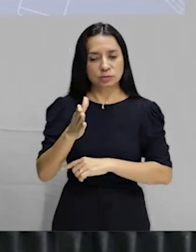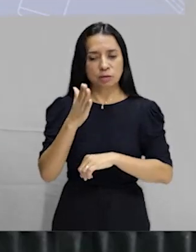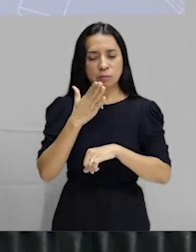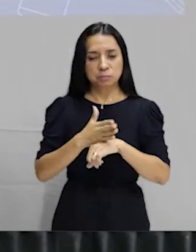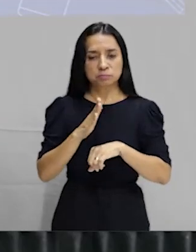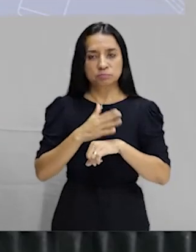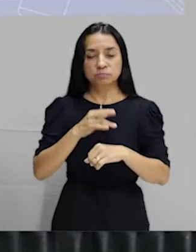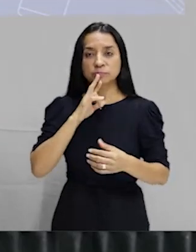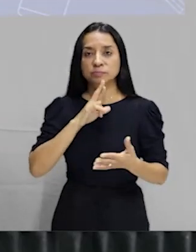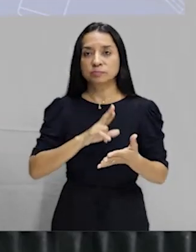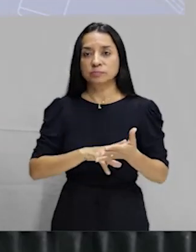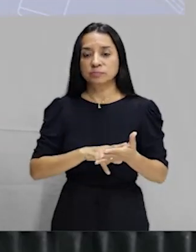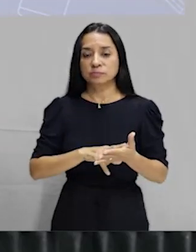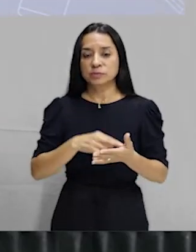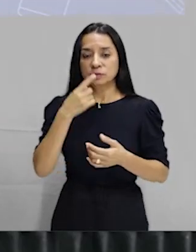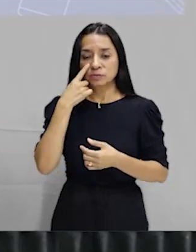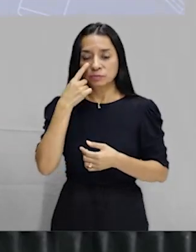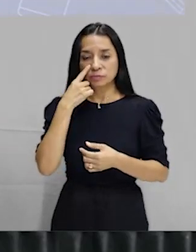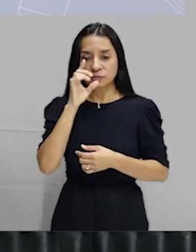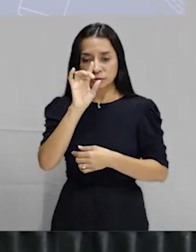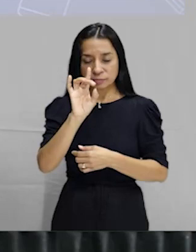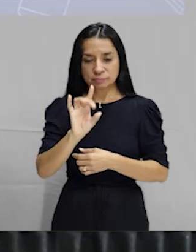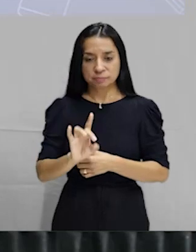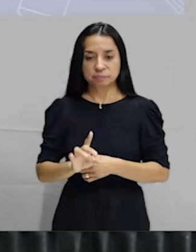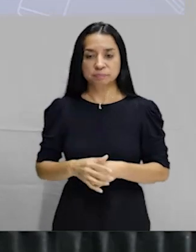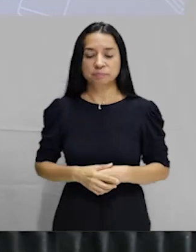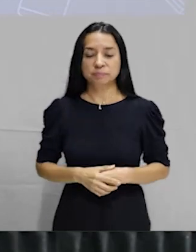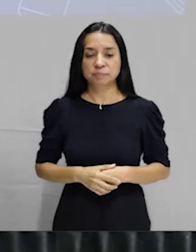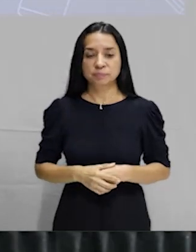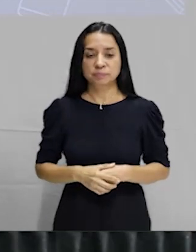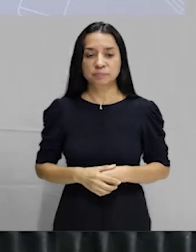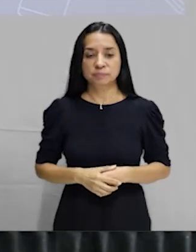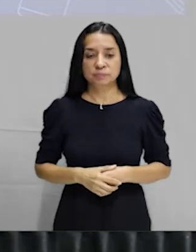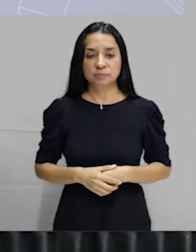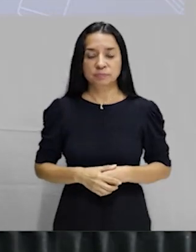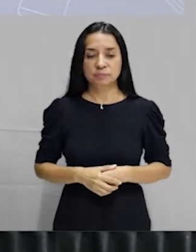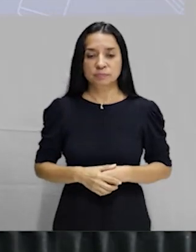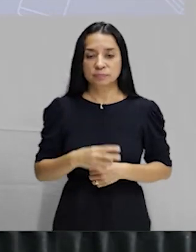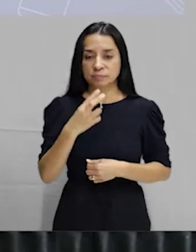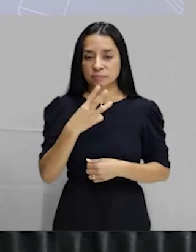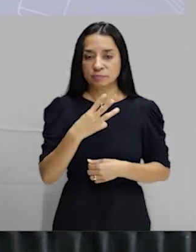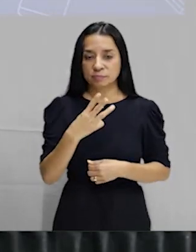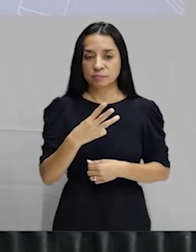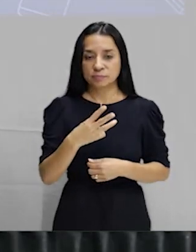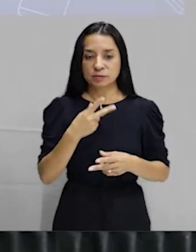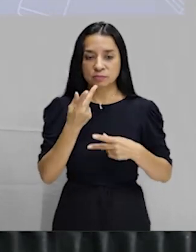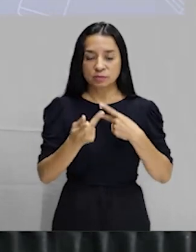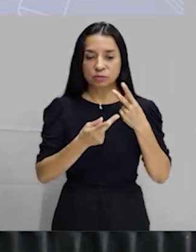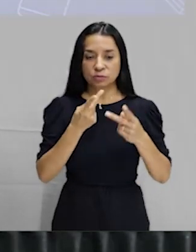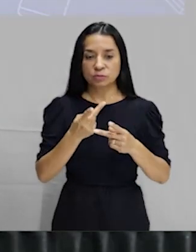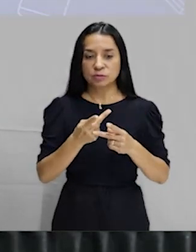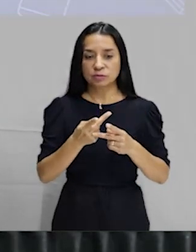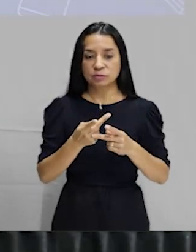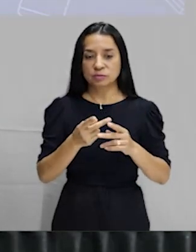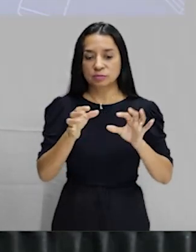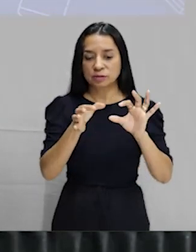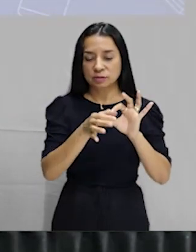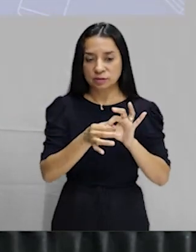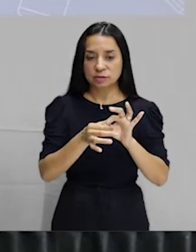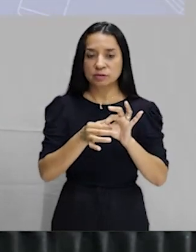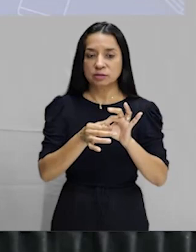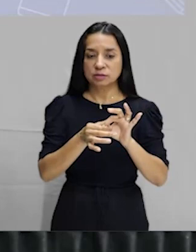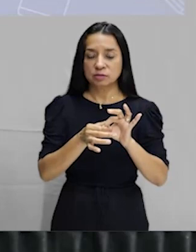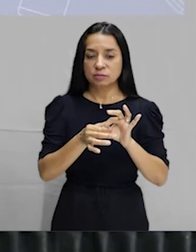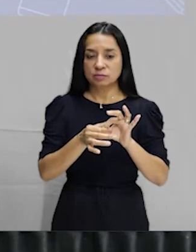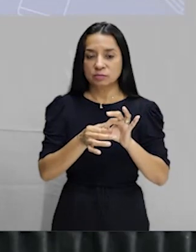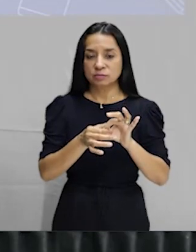resposta, tá? Mas vamos analisar cada uma. Bom, no item 3, né, ele falou justamente sobre a interseção. Essa